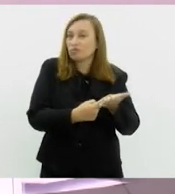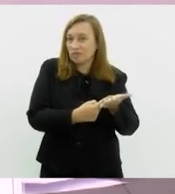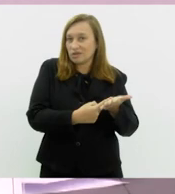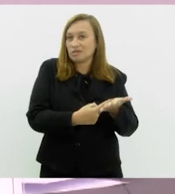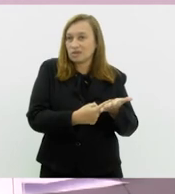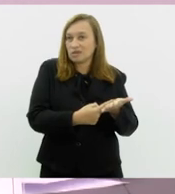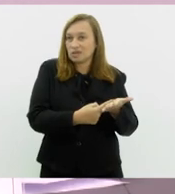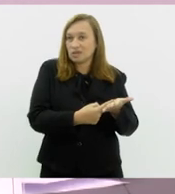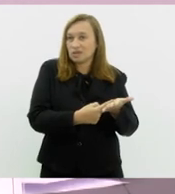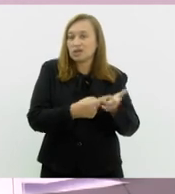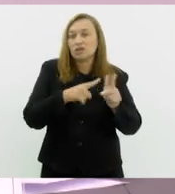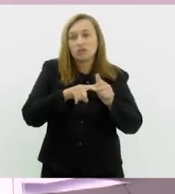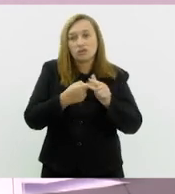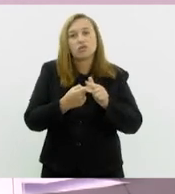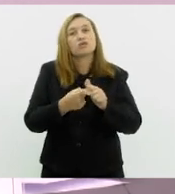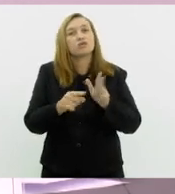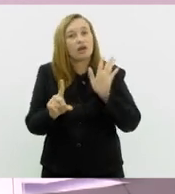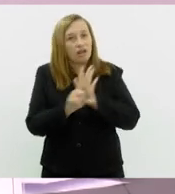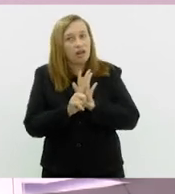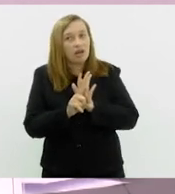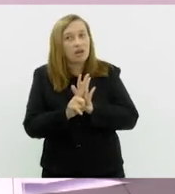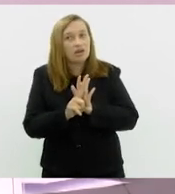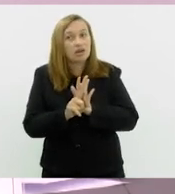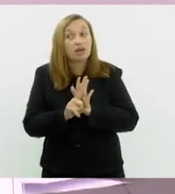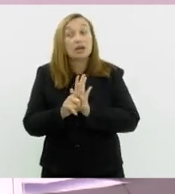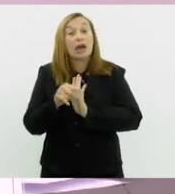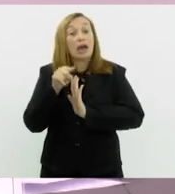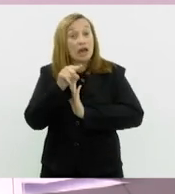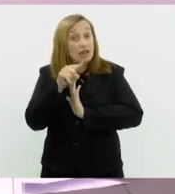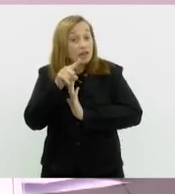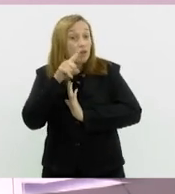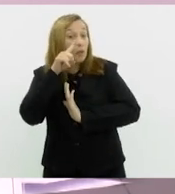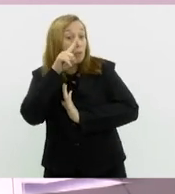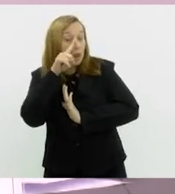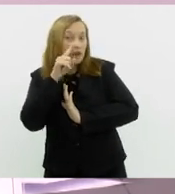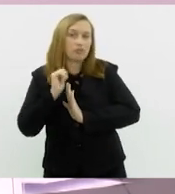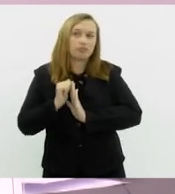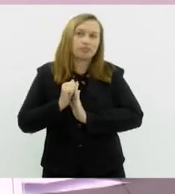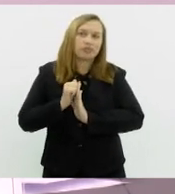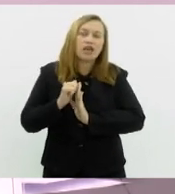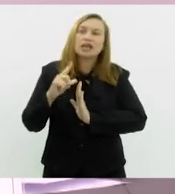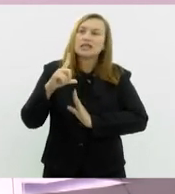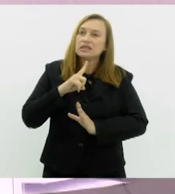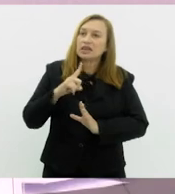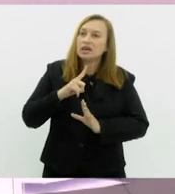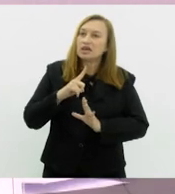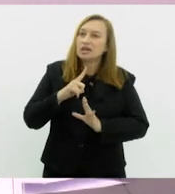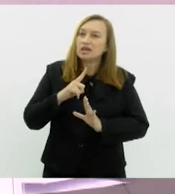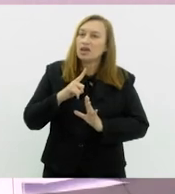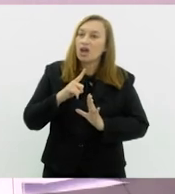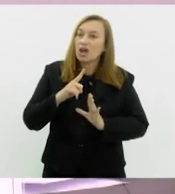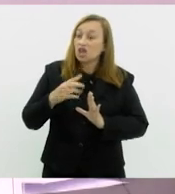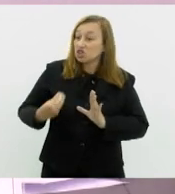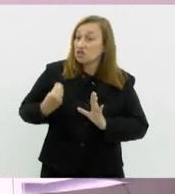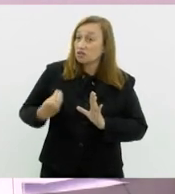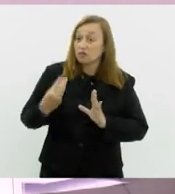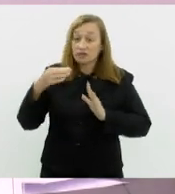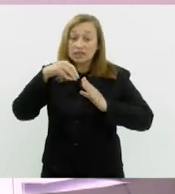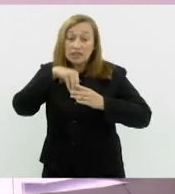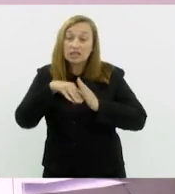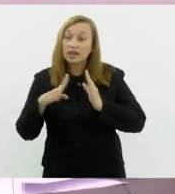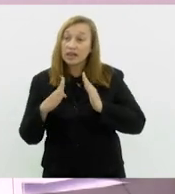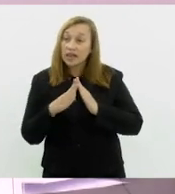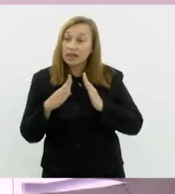de regulamentação dessas leis. E aí que mora o risco. Porque assim, a gente está dentro de uma casa legislativa que, historicamente, é uma casa